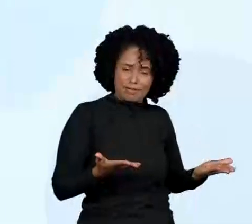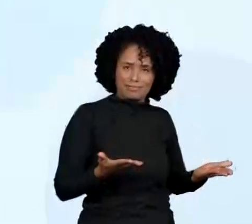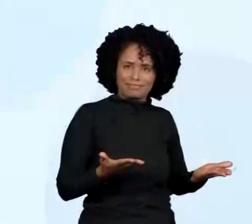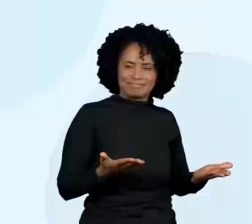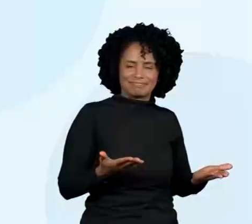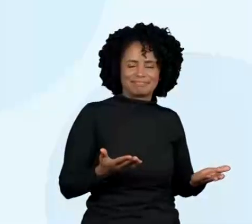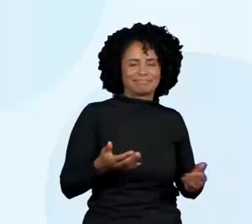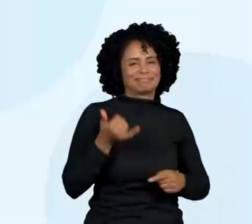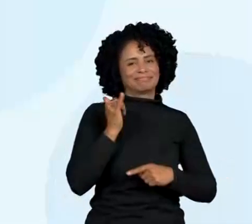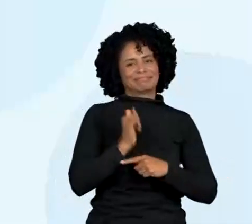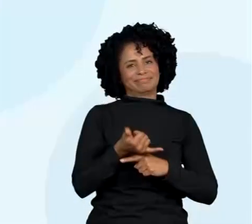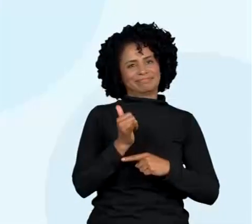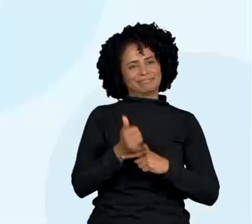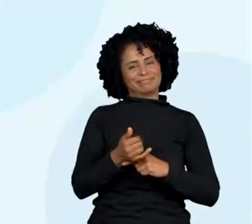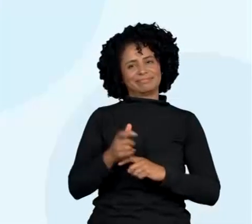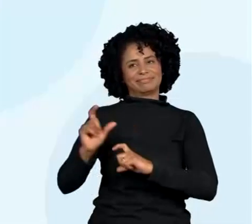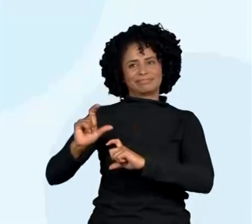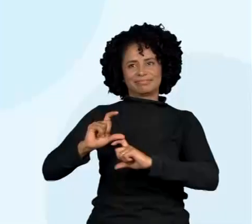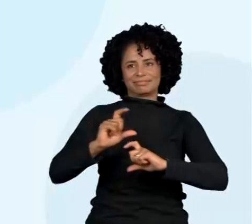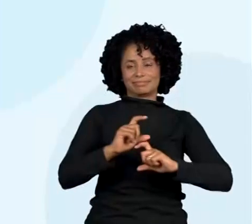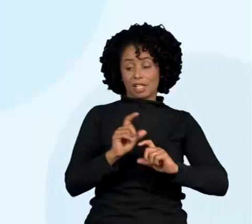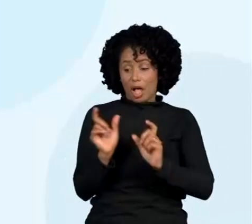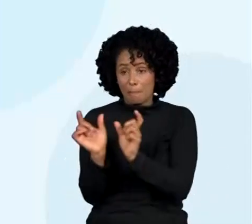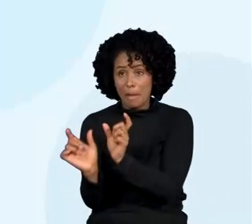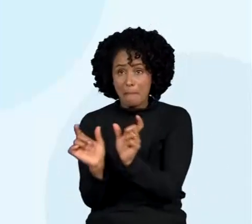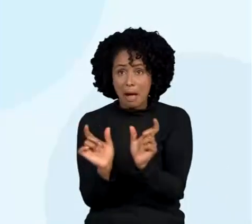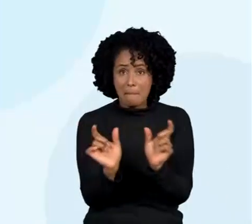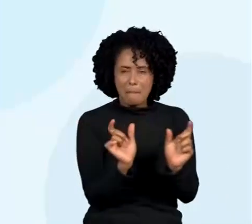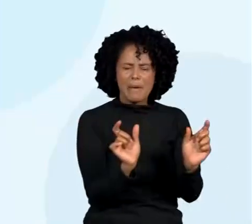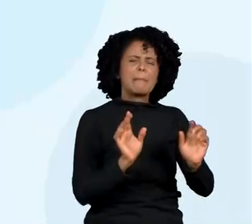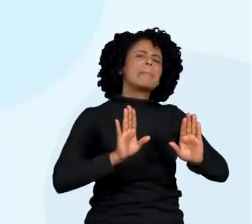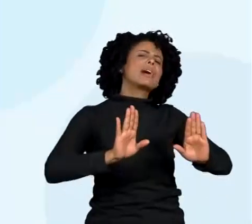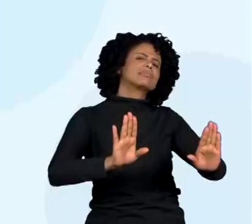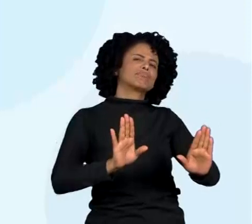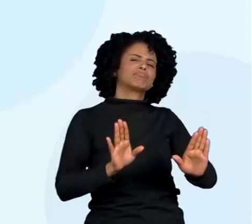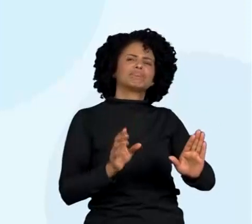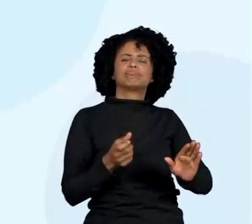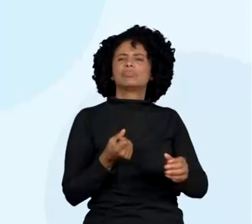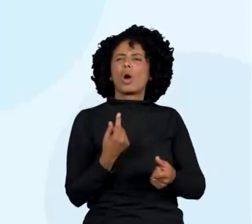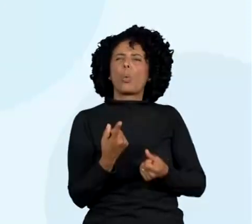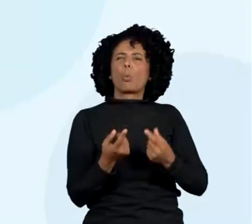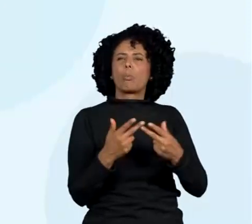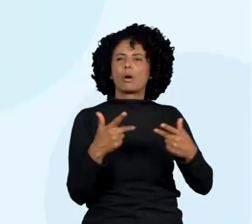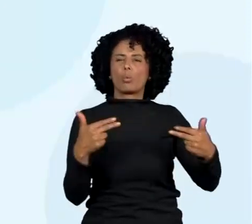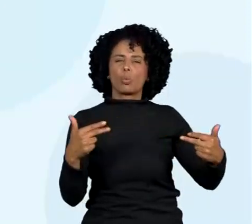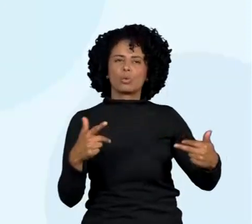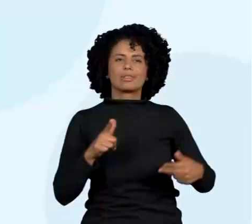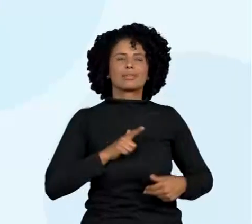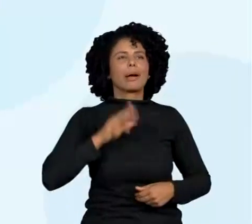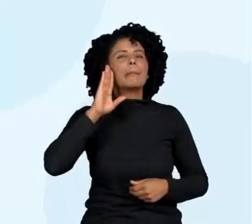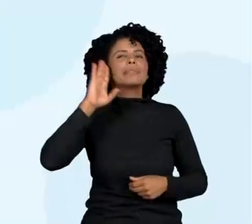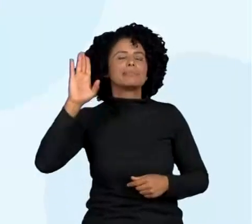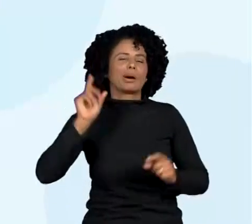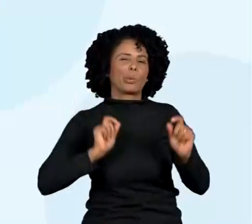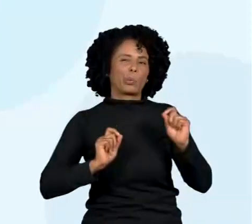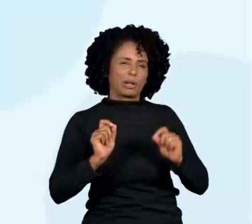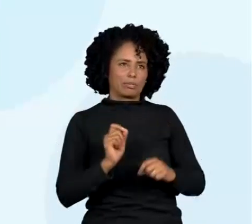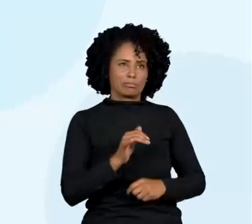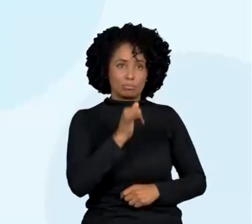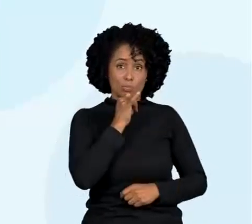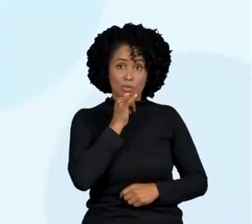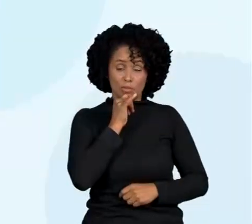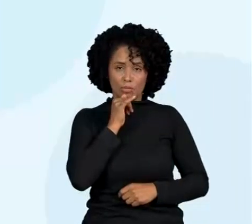Essa foi o nosso fechamento da história. Quais os elementos que nós temos aí? Eu coloquei esses quadrinhos com